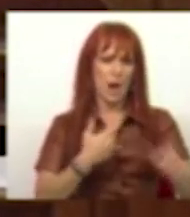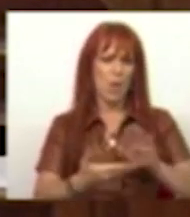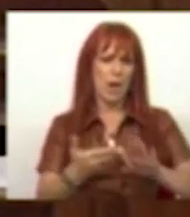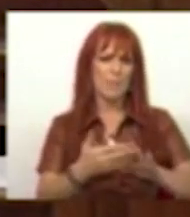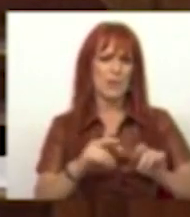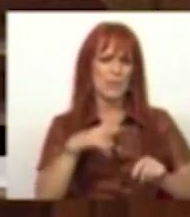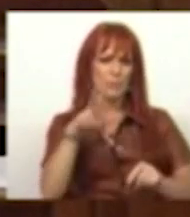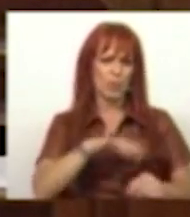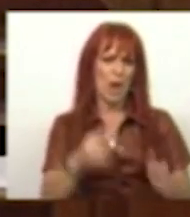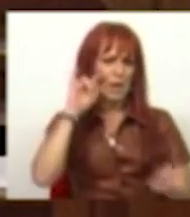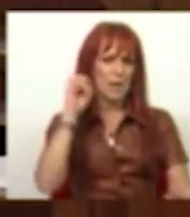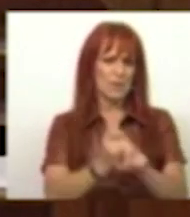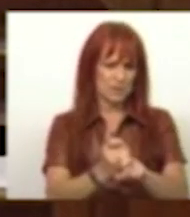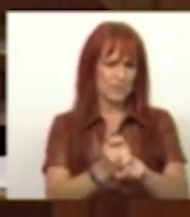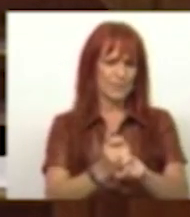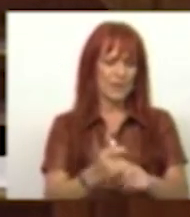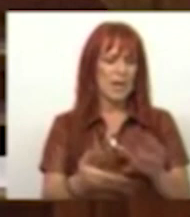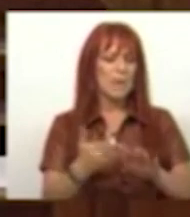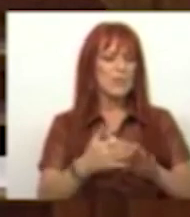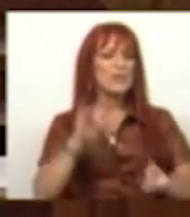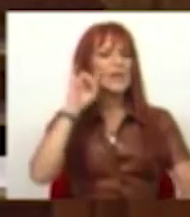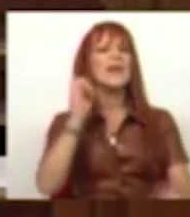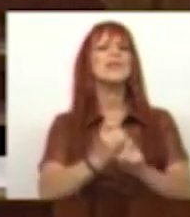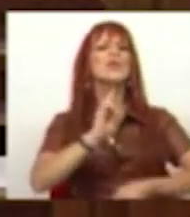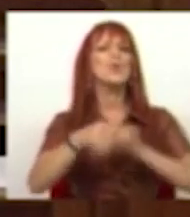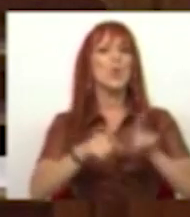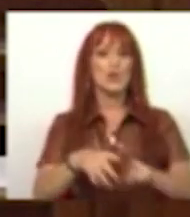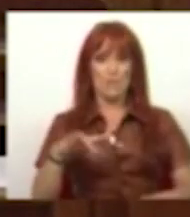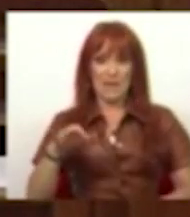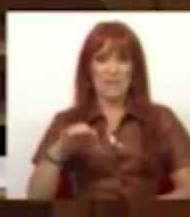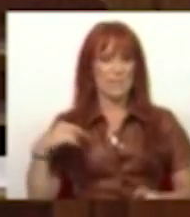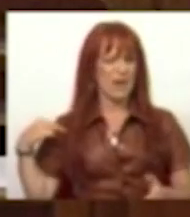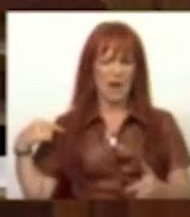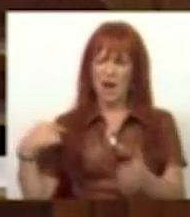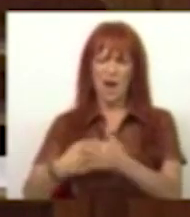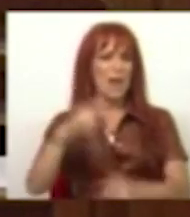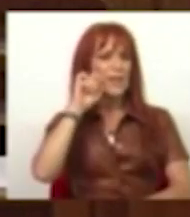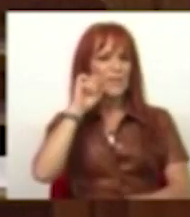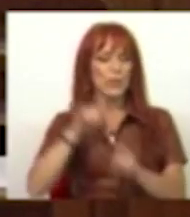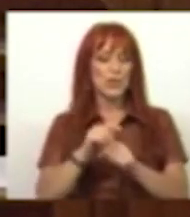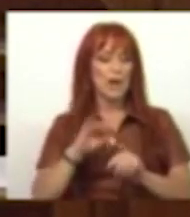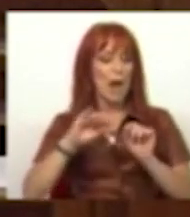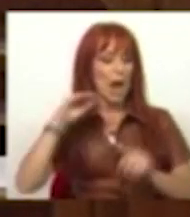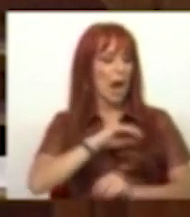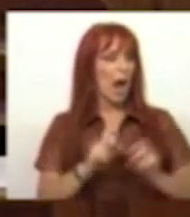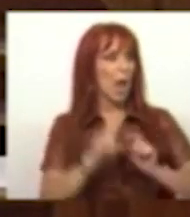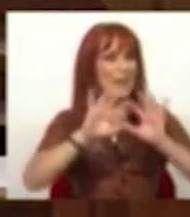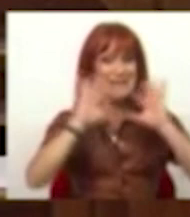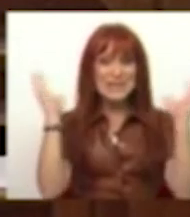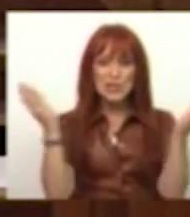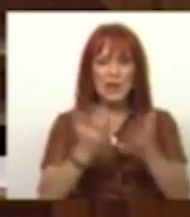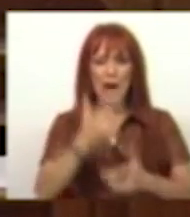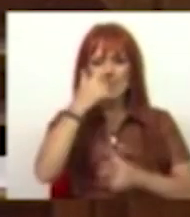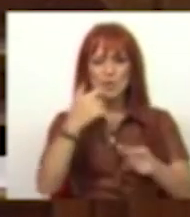emergência nacional. Uma emergência que exige, como o PCP tem defendido, o aumento geral dos salários para todos